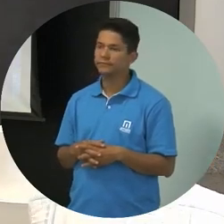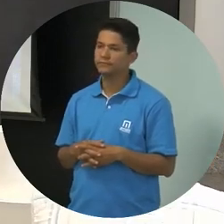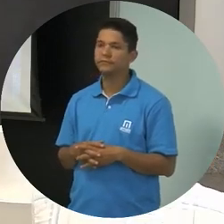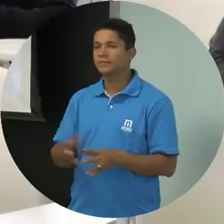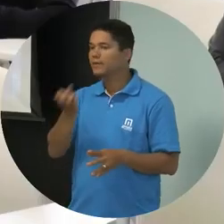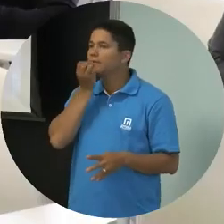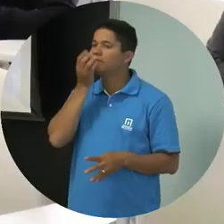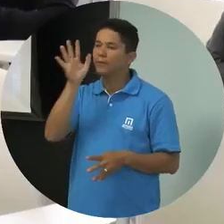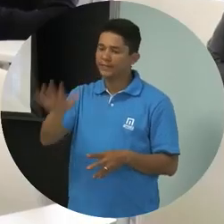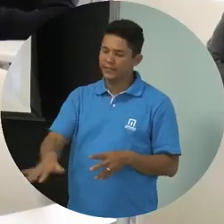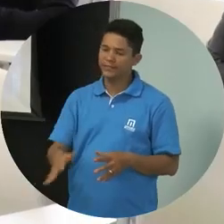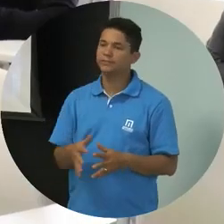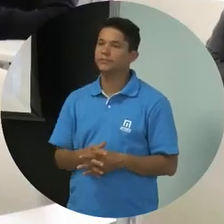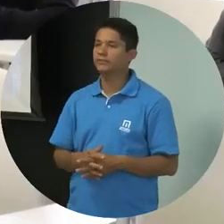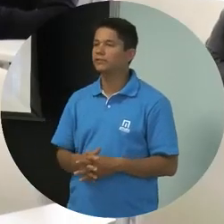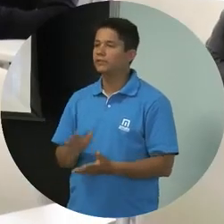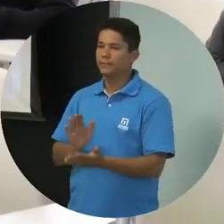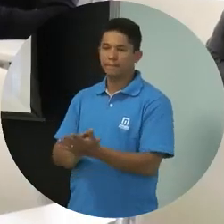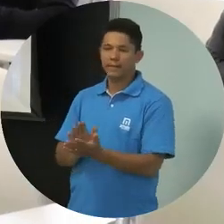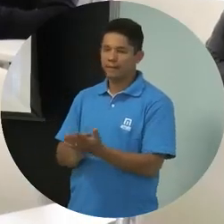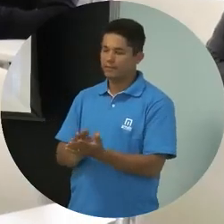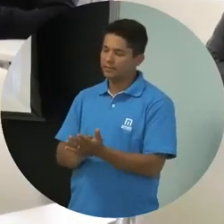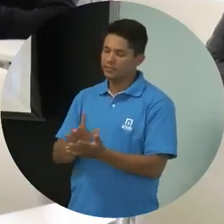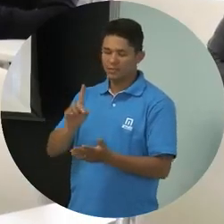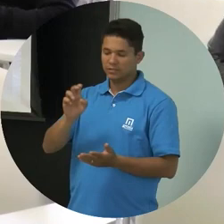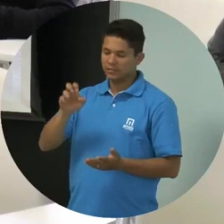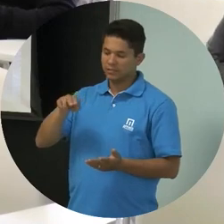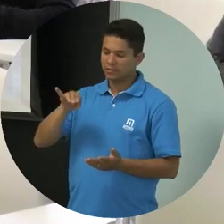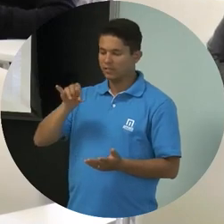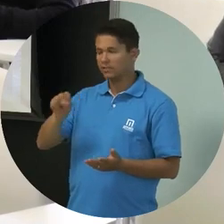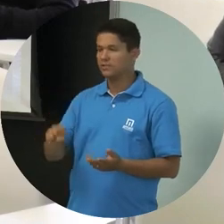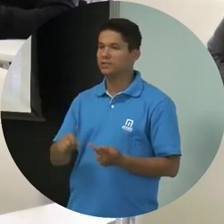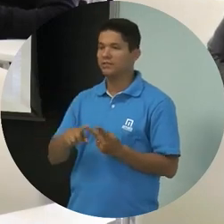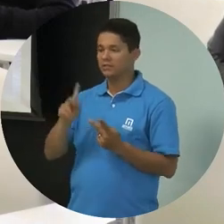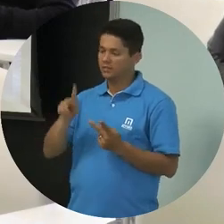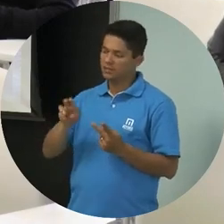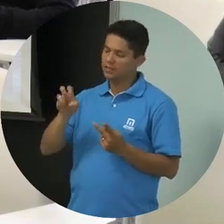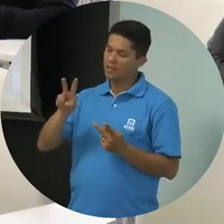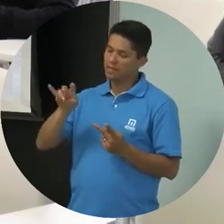Boa tarde. Boa tarde. Parabéns, Denis e Kevin, aí, pela apresentação.